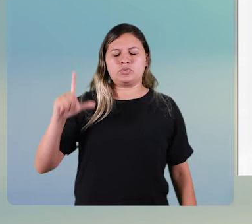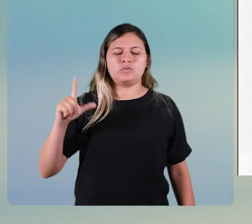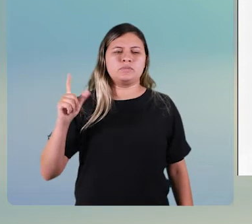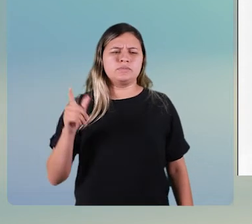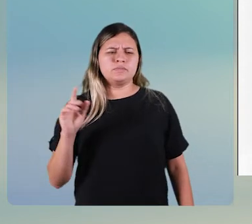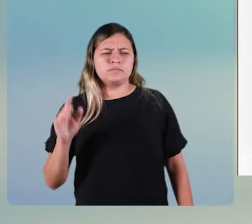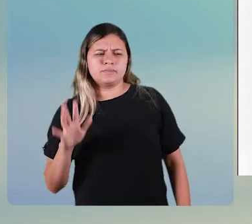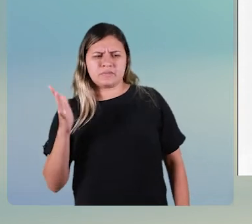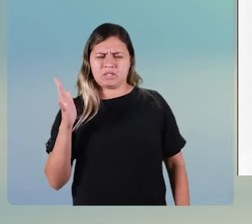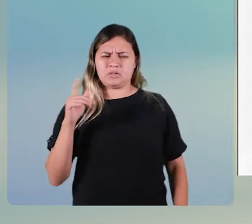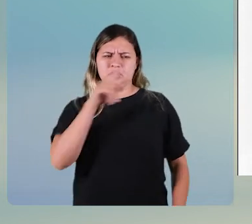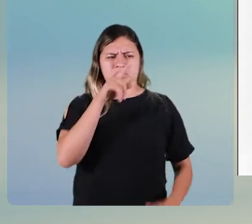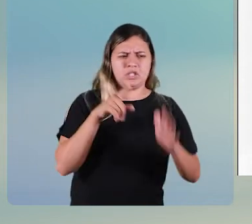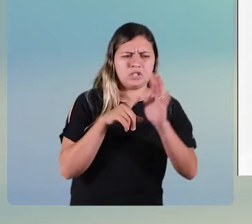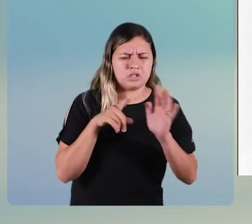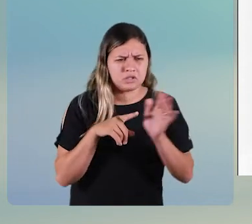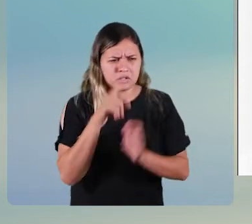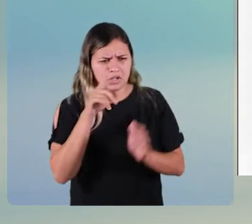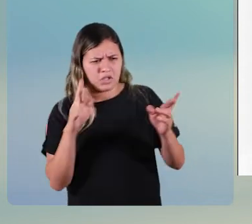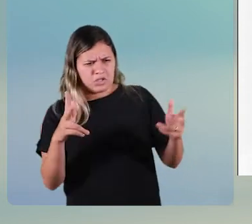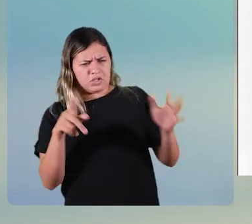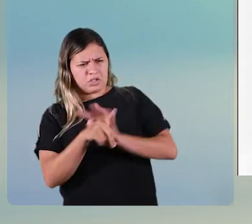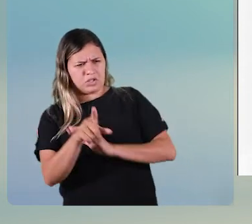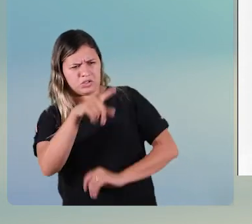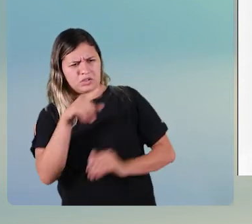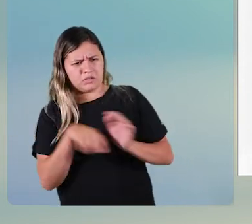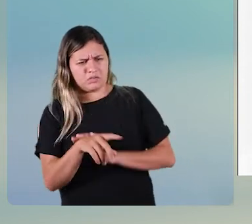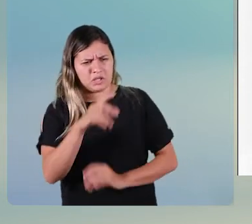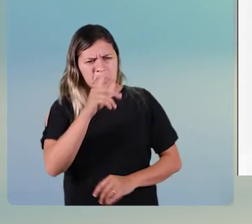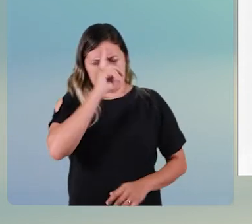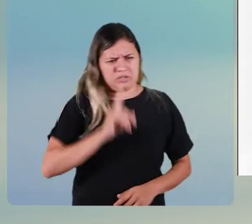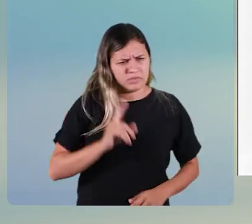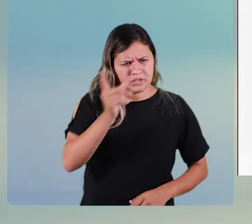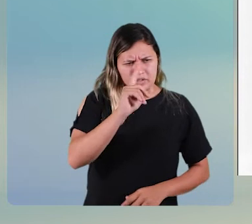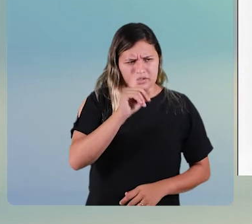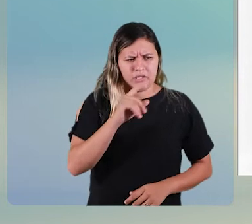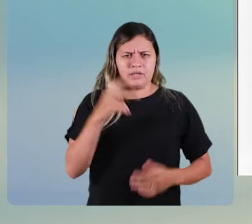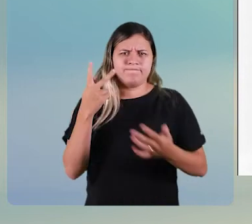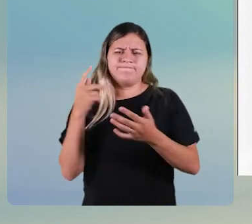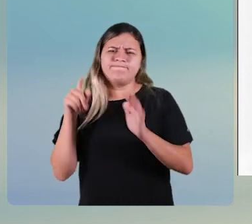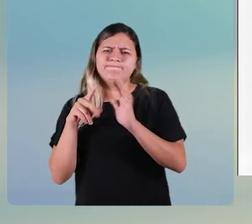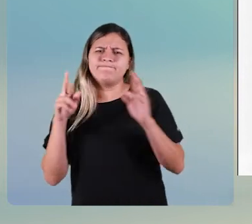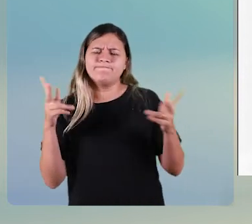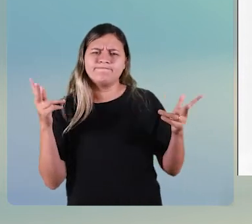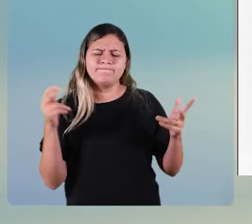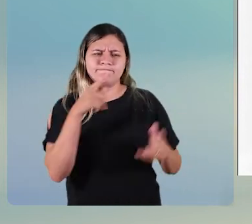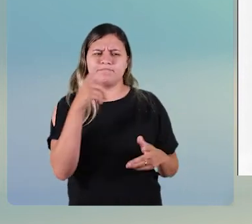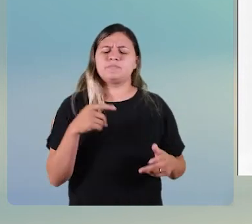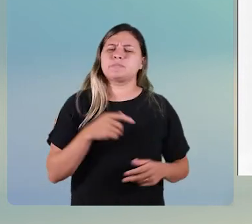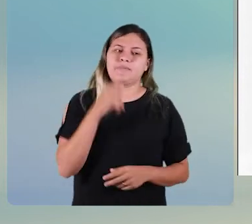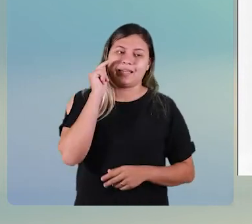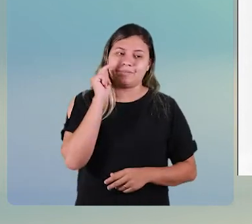E aí vocês podem pensar, mas o etanol do posto de gasolina ele é transparente, né? Esse amarelinho, mas ali ainda, aquele etanol ele